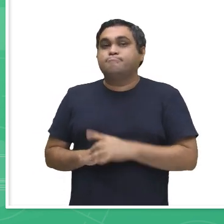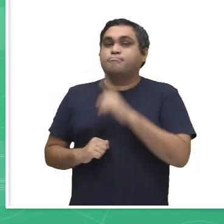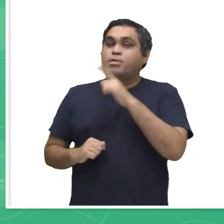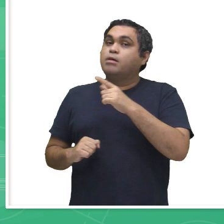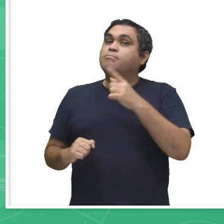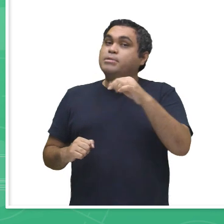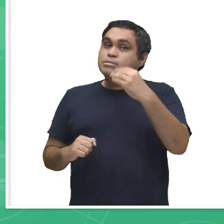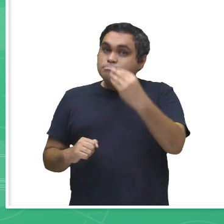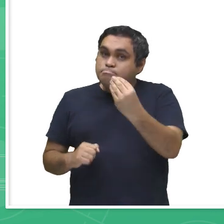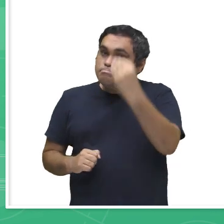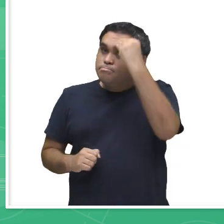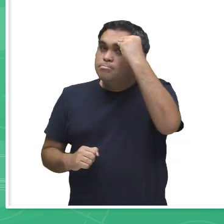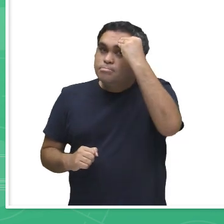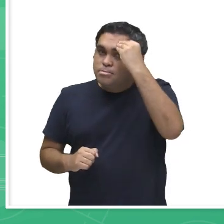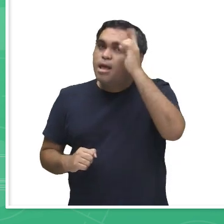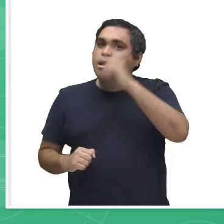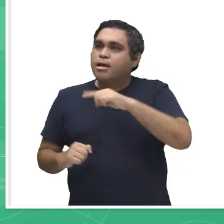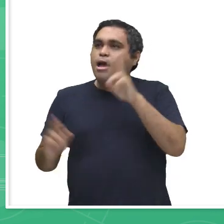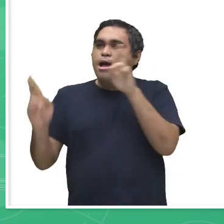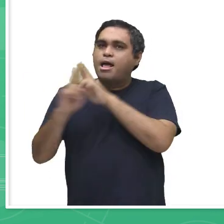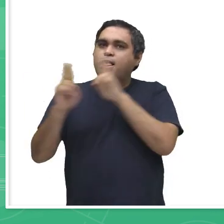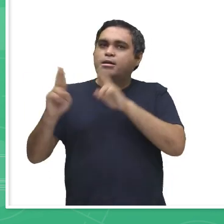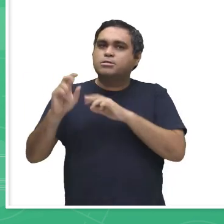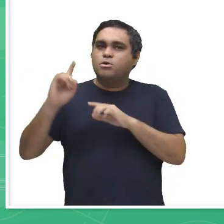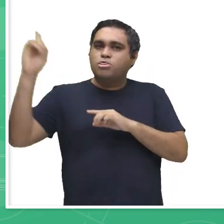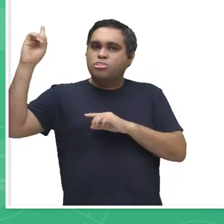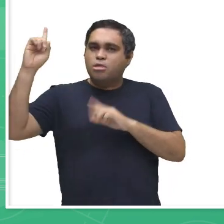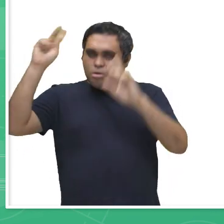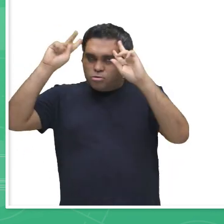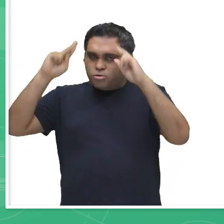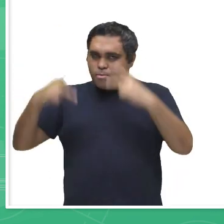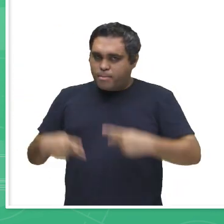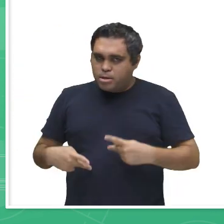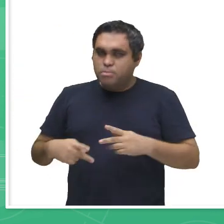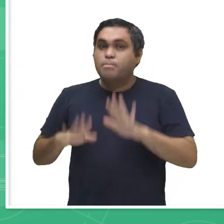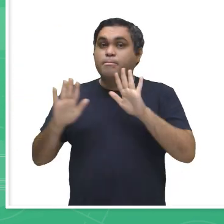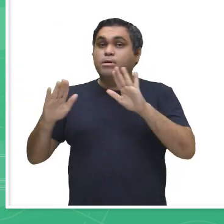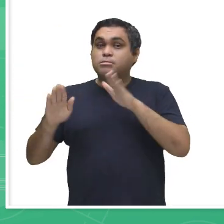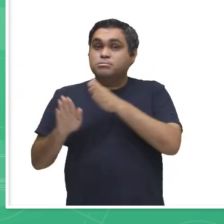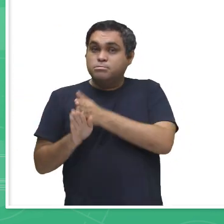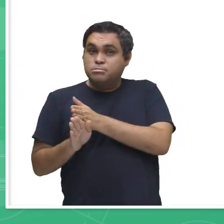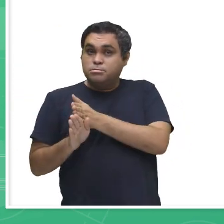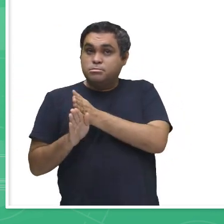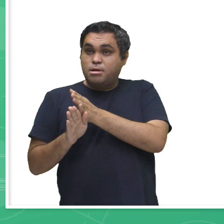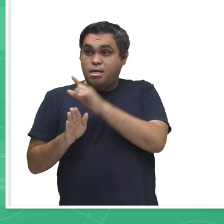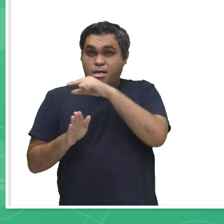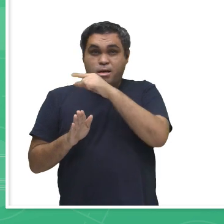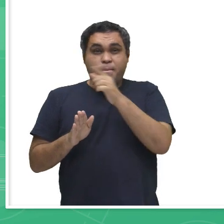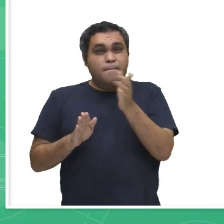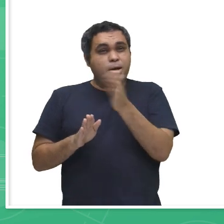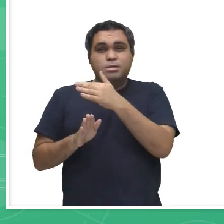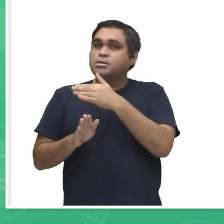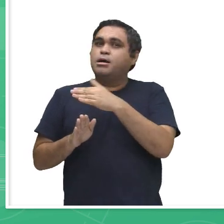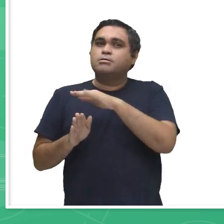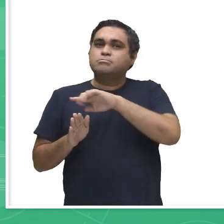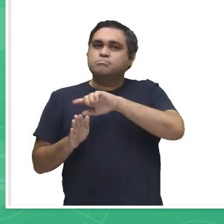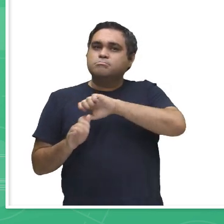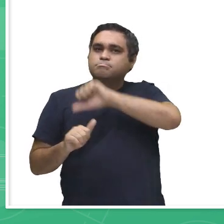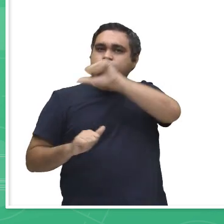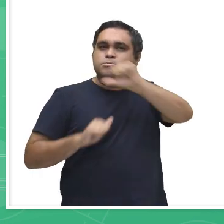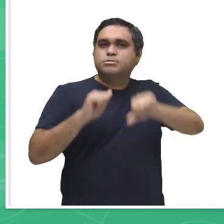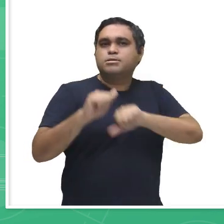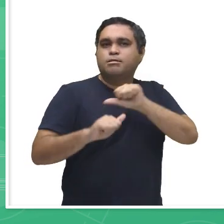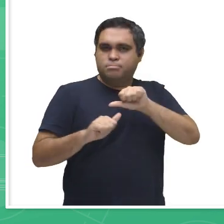gravem isso daí, nós estamos falando da filosofia medieval, tá? Só que essa mudança vai acontecer, por quê? Porque nós vamos sair desse